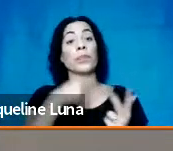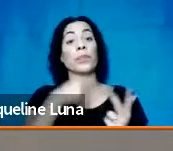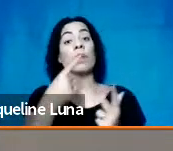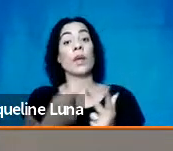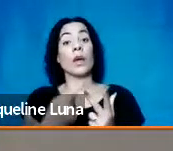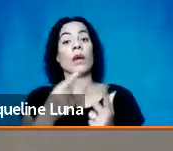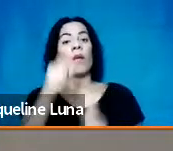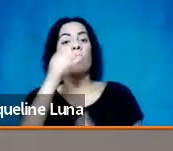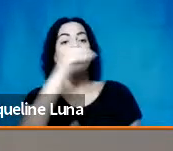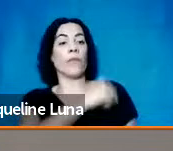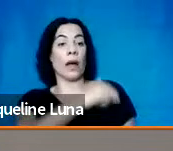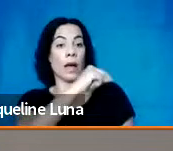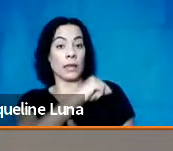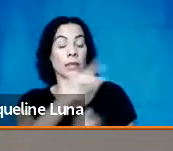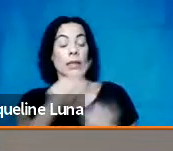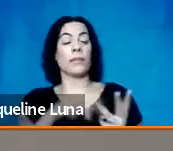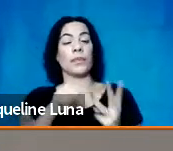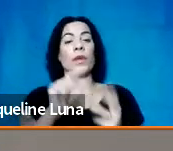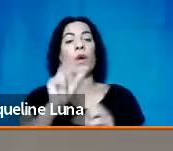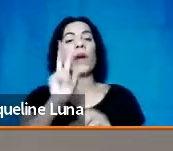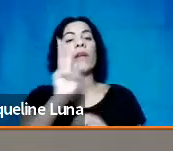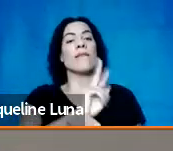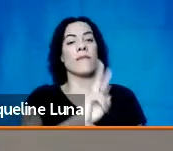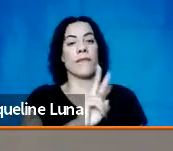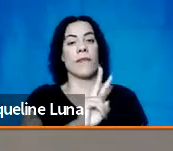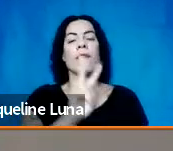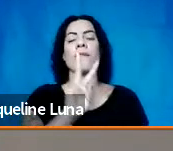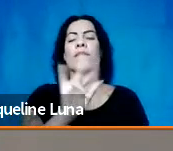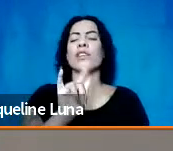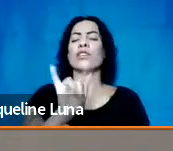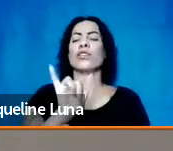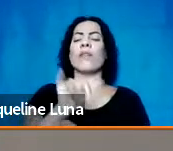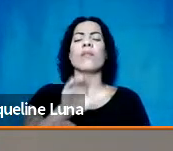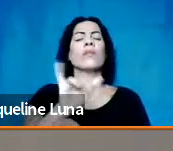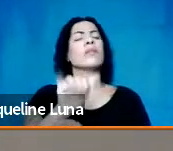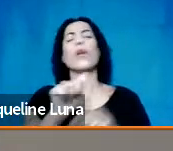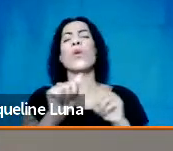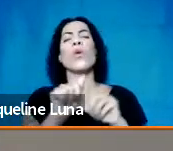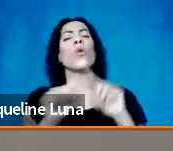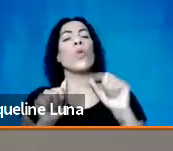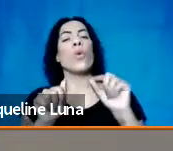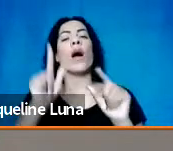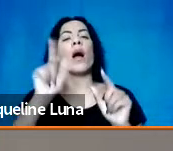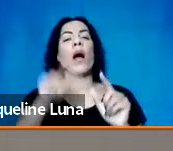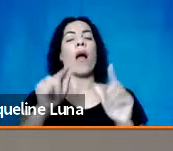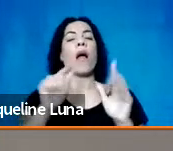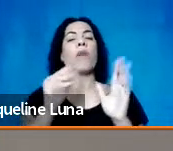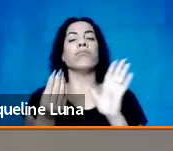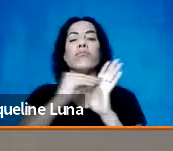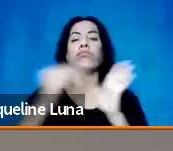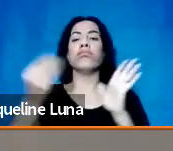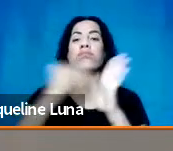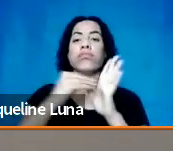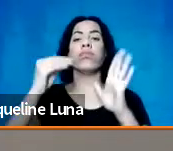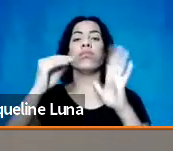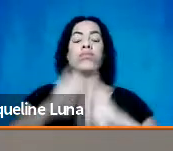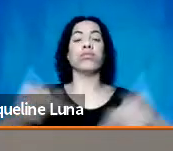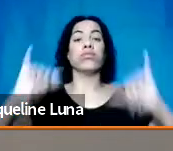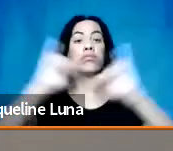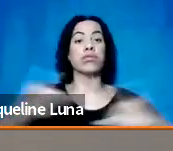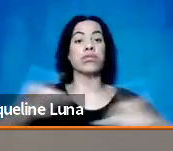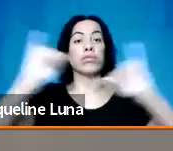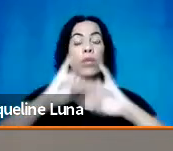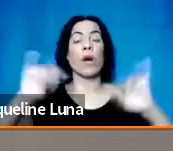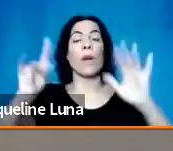depois vacina e vigilância. O que a gente chama aqui de vigilância são os boletins do Observatório